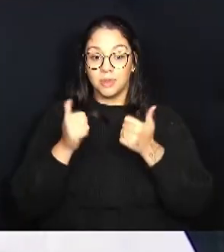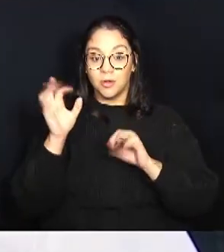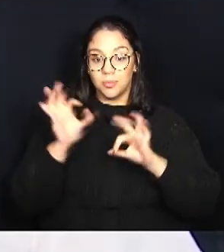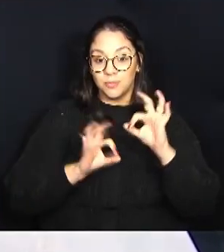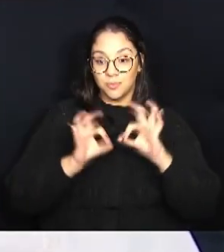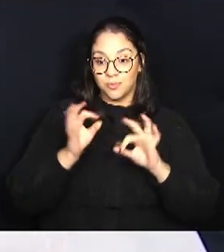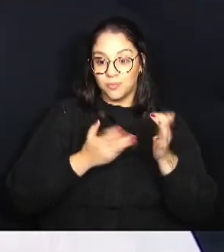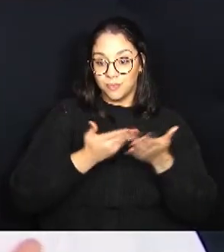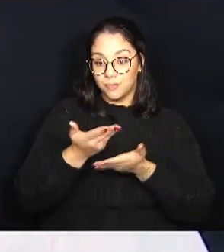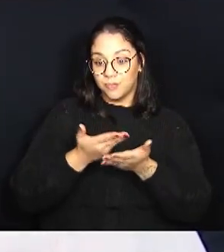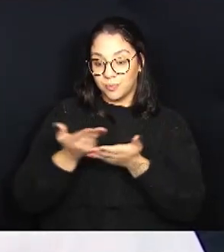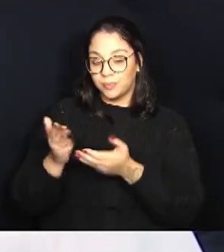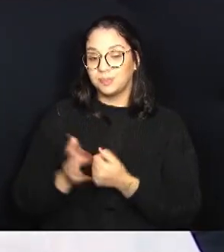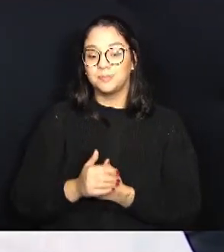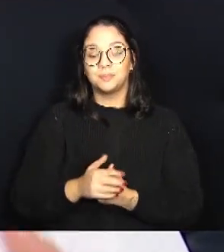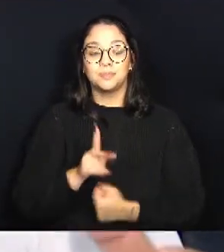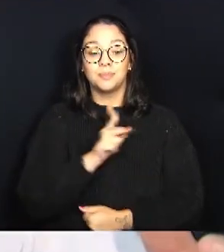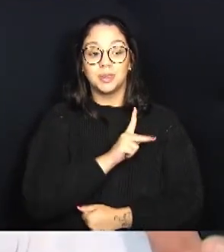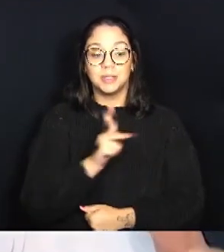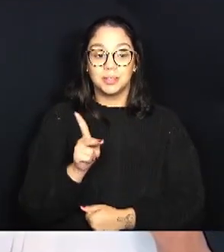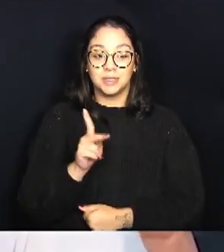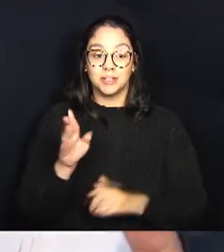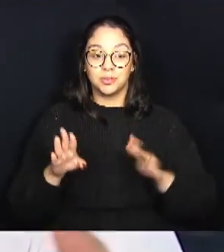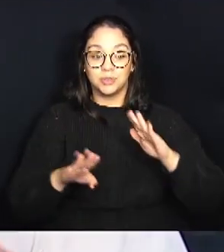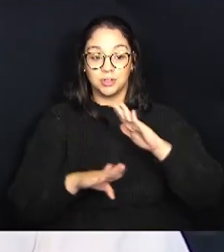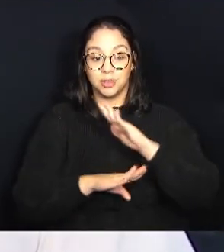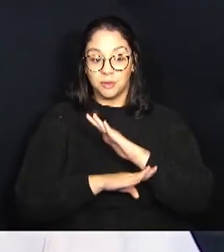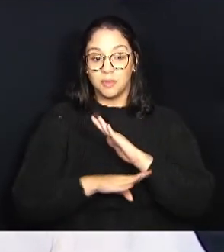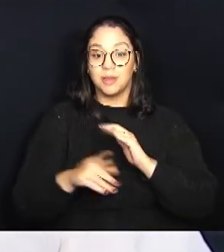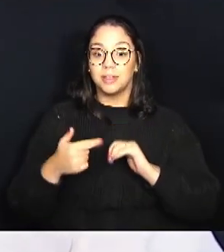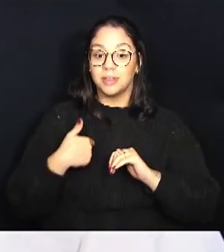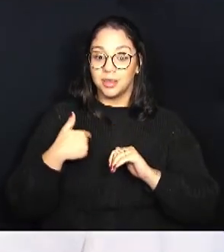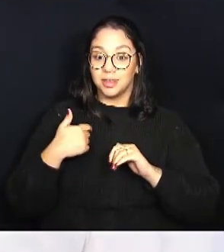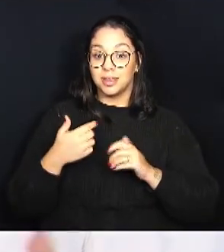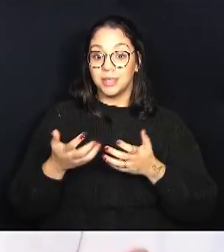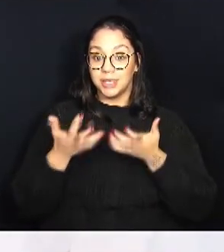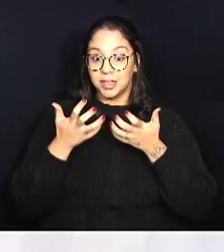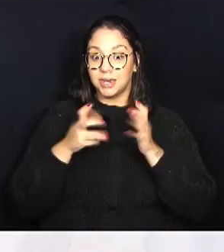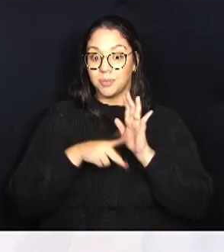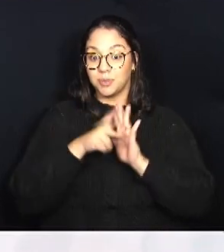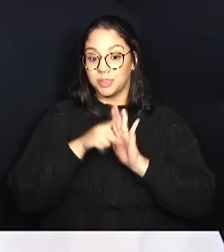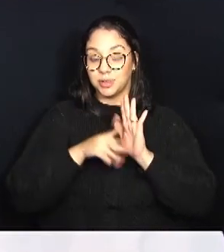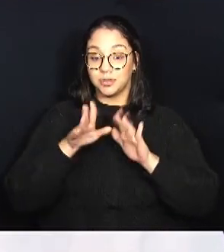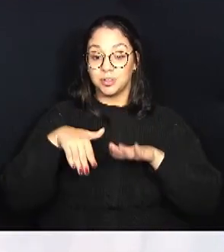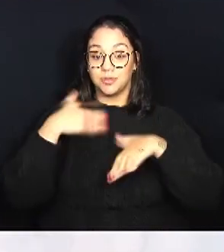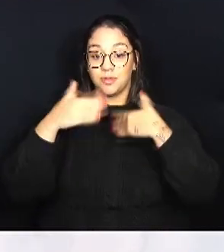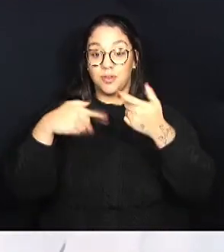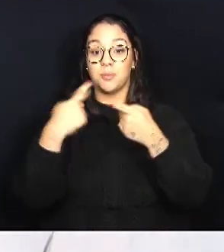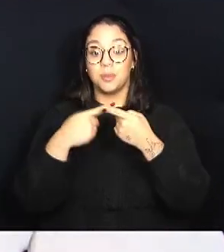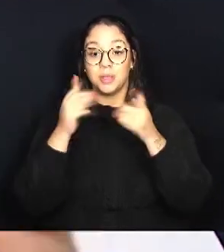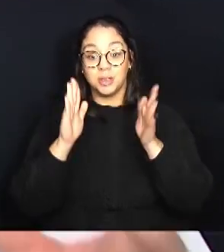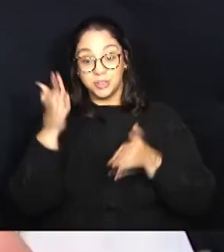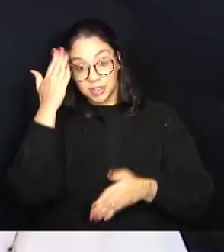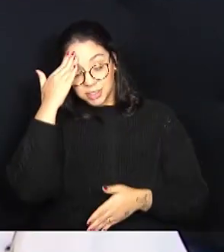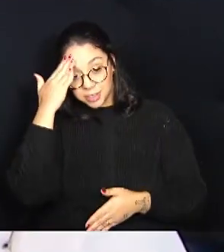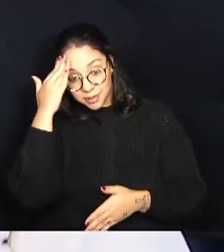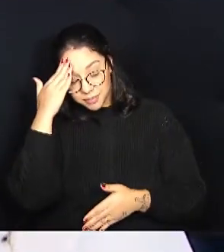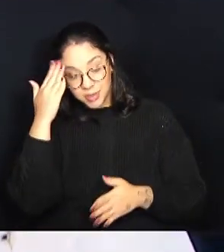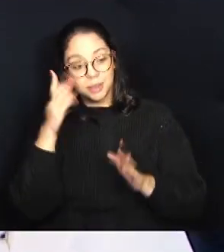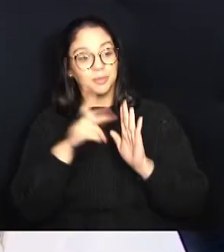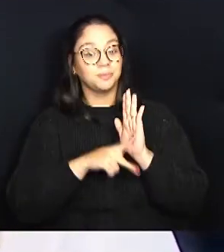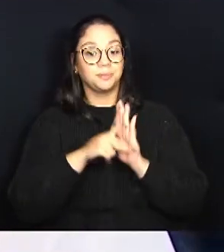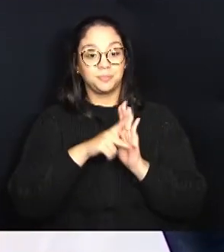organizacional. O presidente da Câmara disse que aceitou desenvolver o projeto porque sabia que a atividade